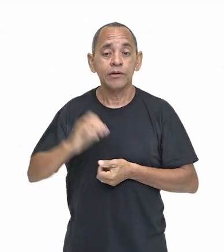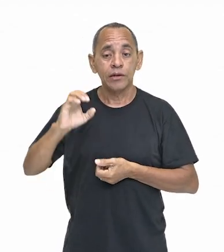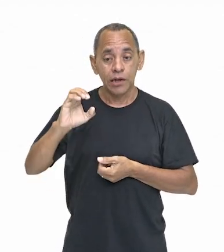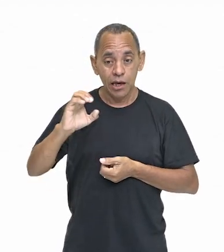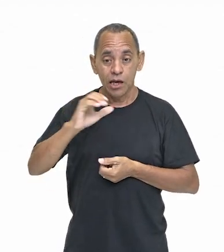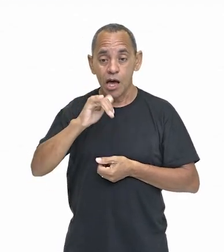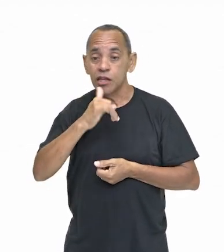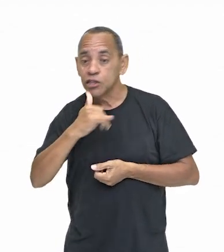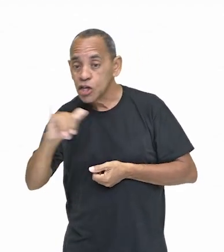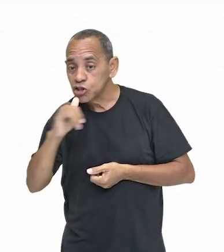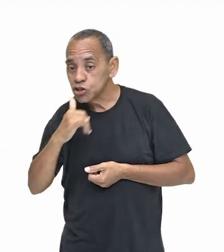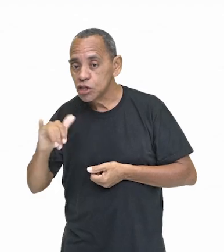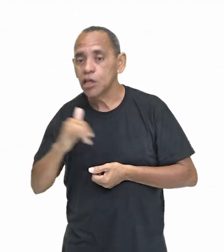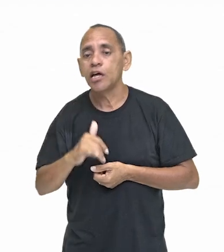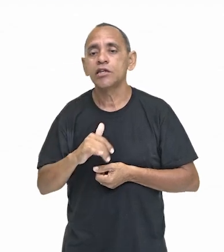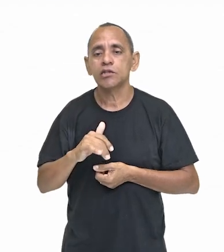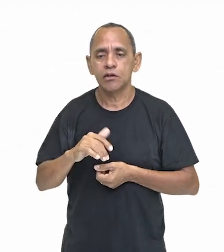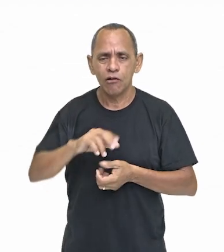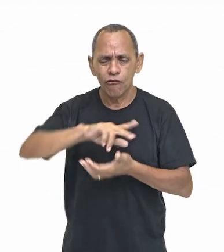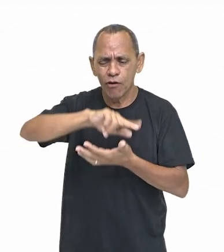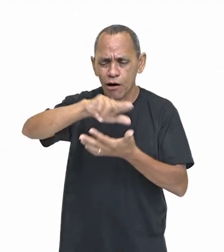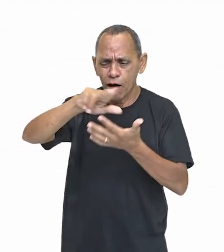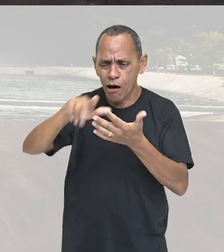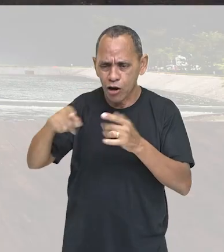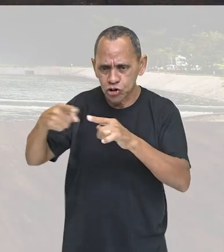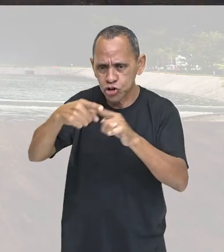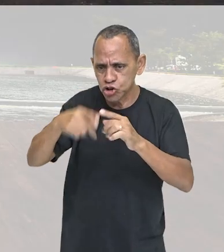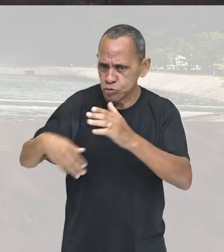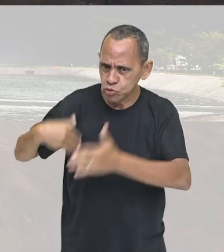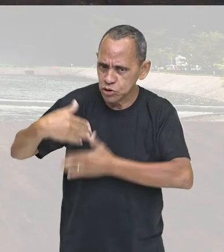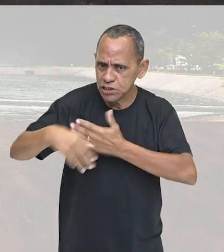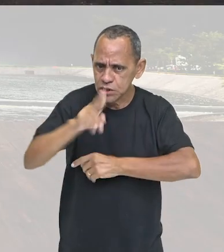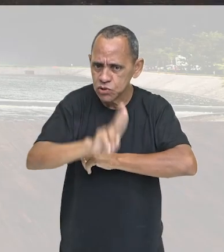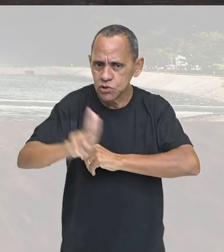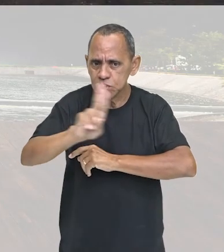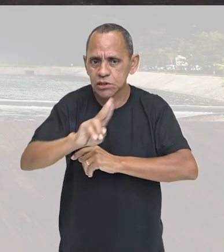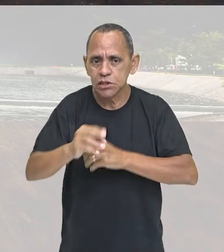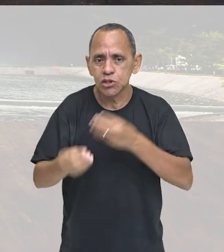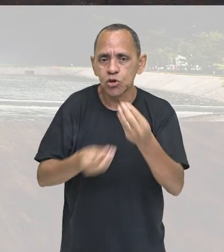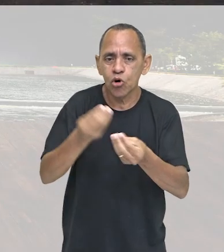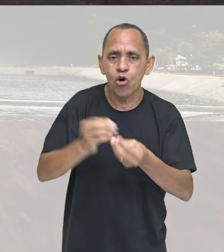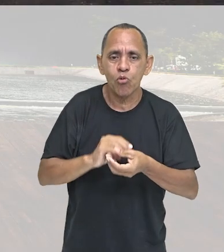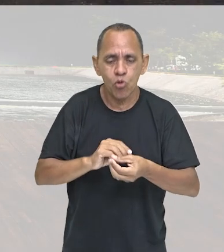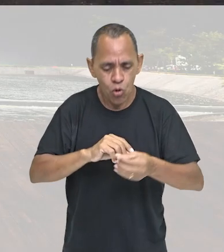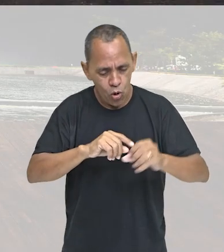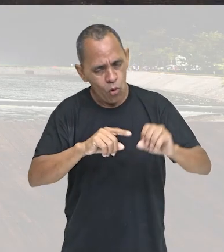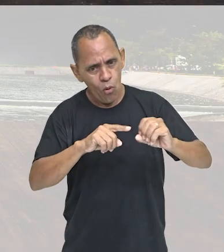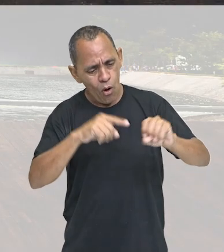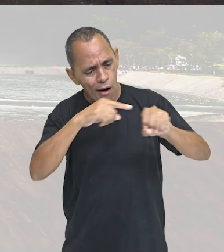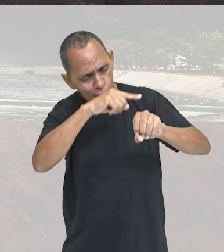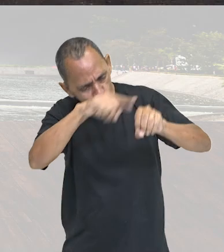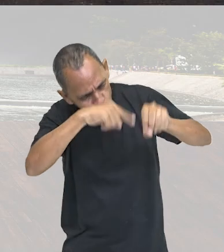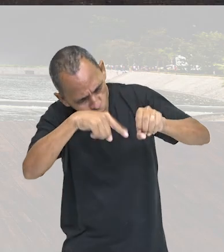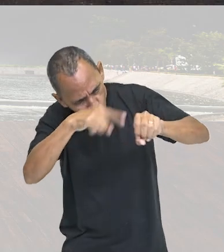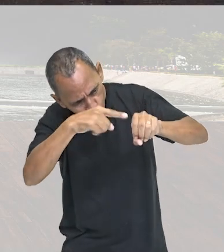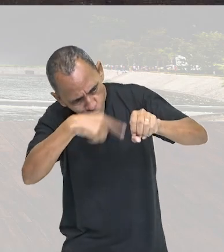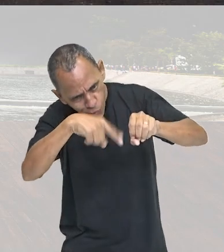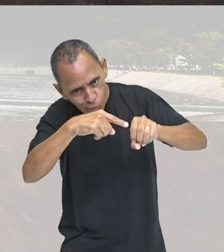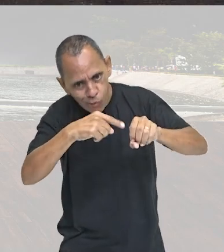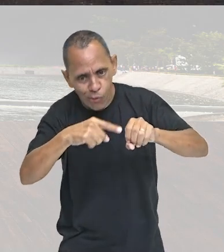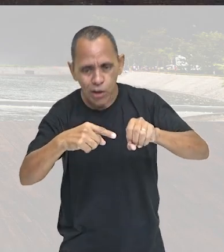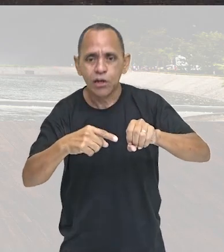Por meio de vários processos, utilizando ímãs e bobinas, se consegue,